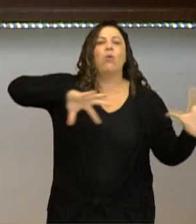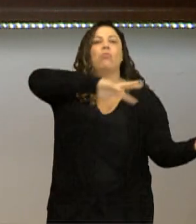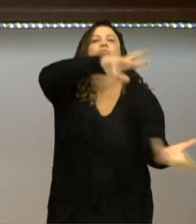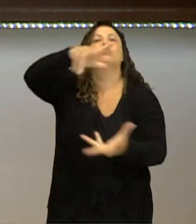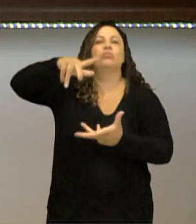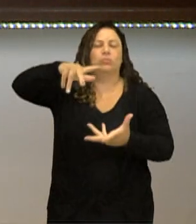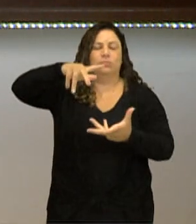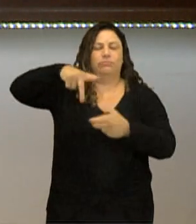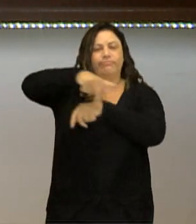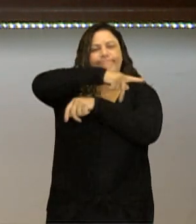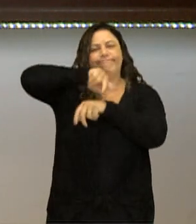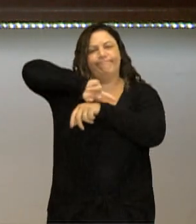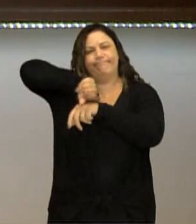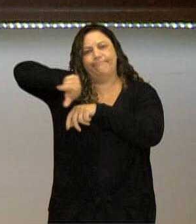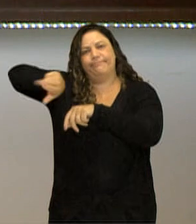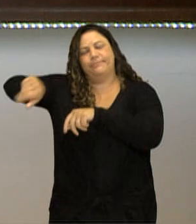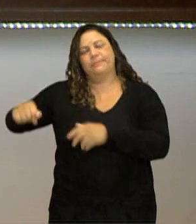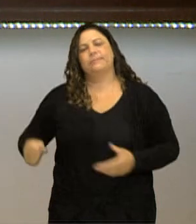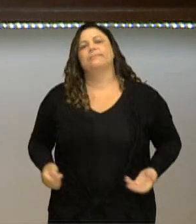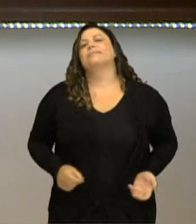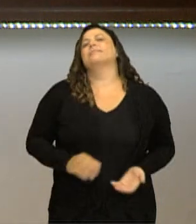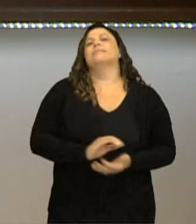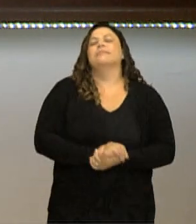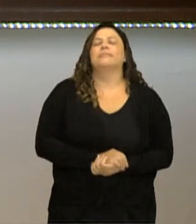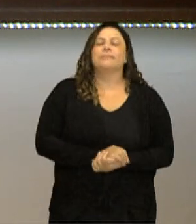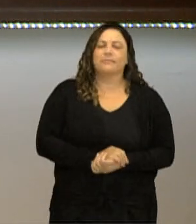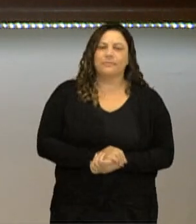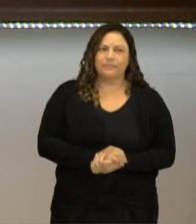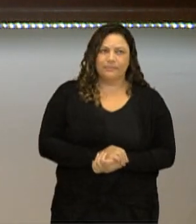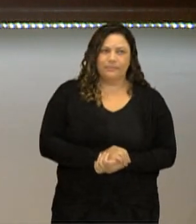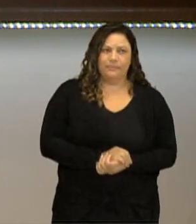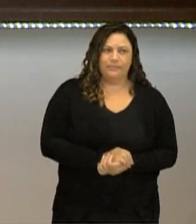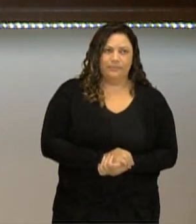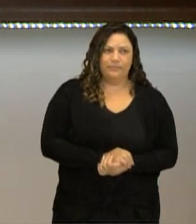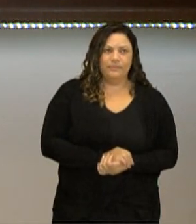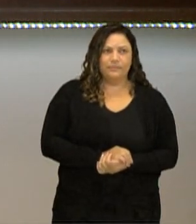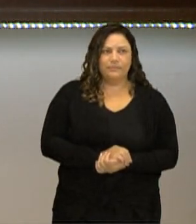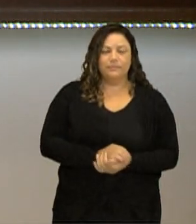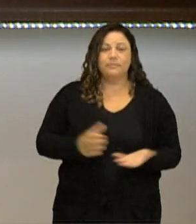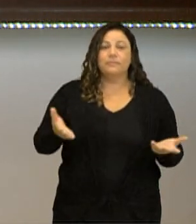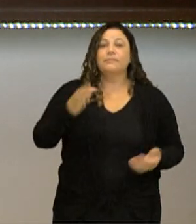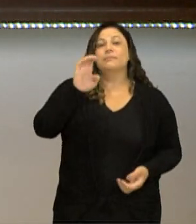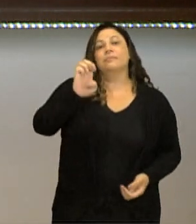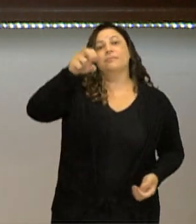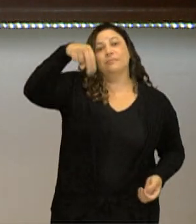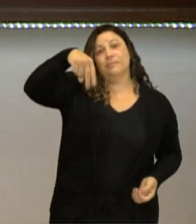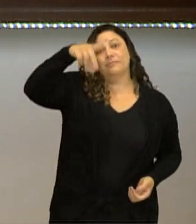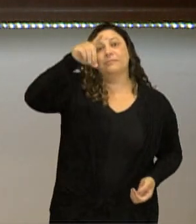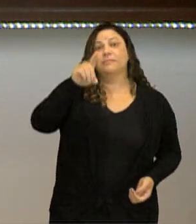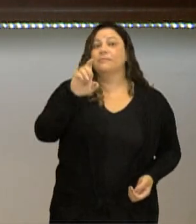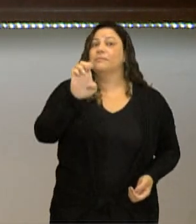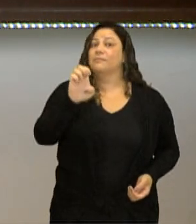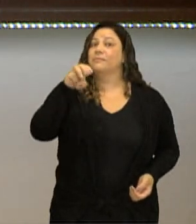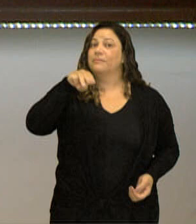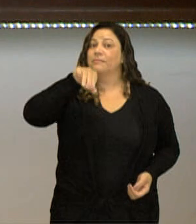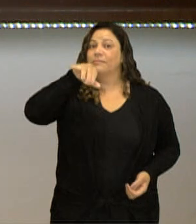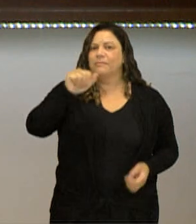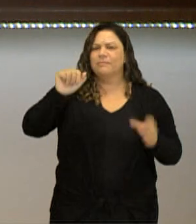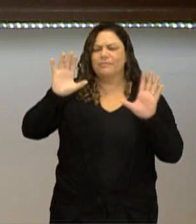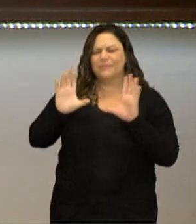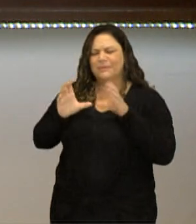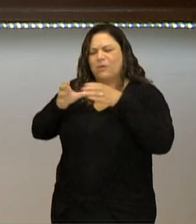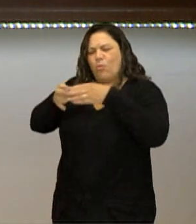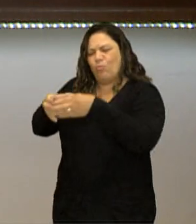voltou alguns casos de sarampo, né? Deu uma pequena... Sabiam que era uma doença erradicada, mas às vezes alguns micro-organismos, né, causadores de